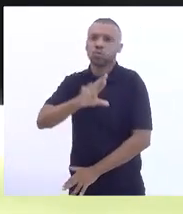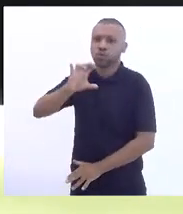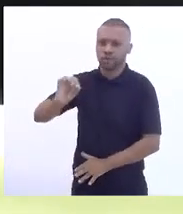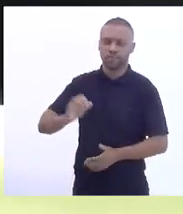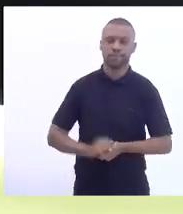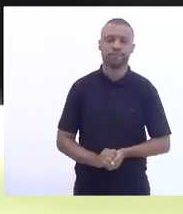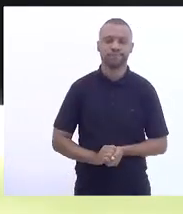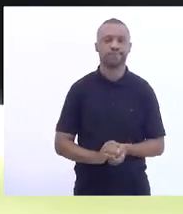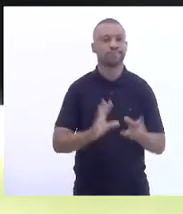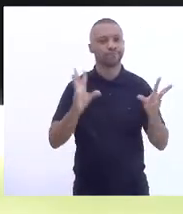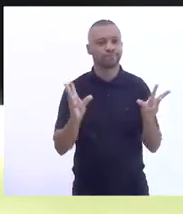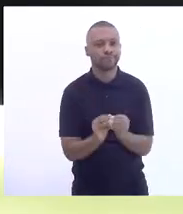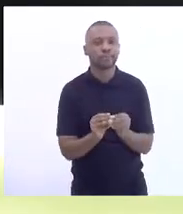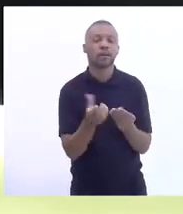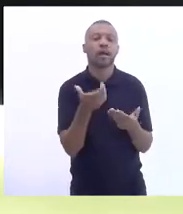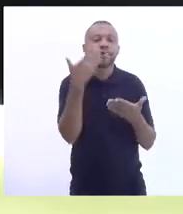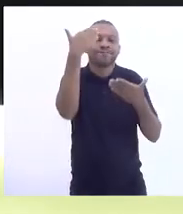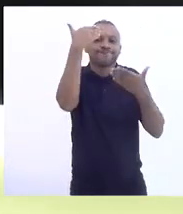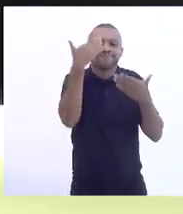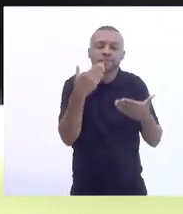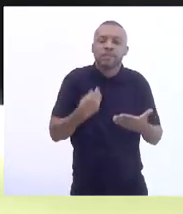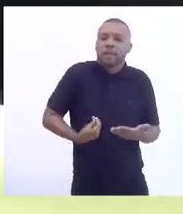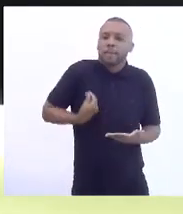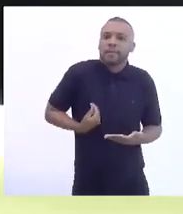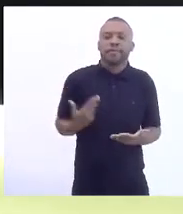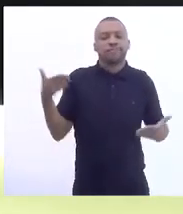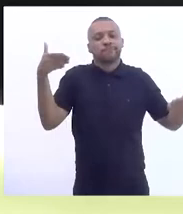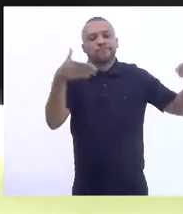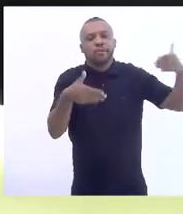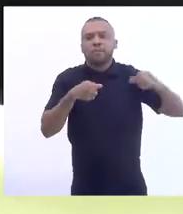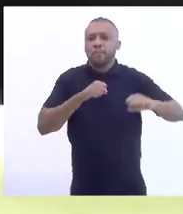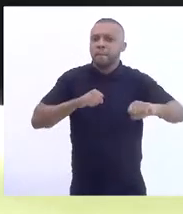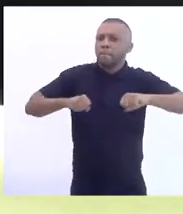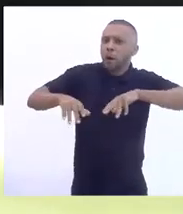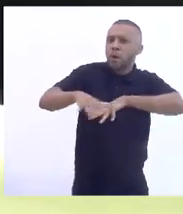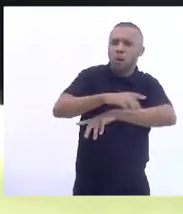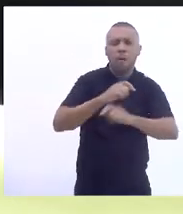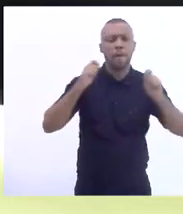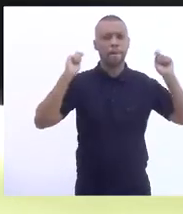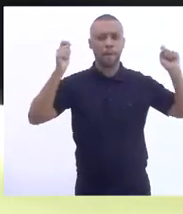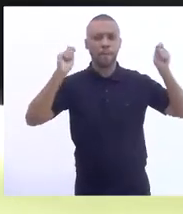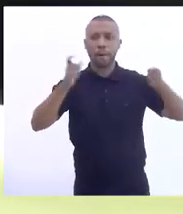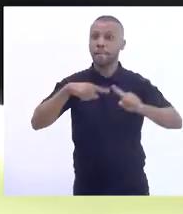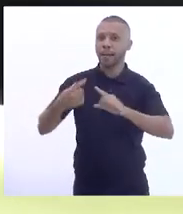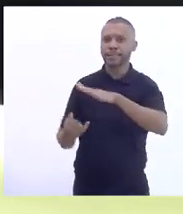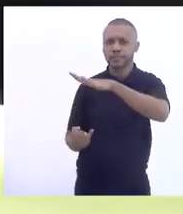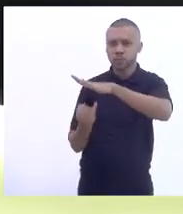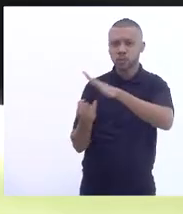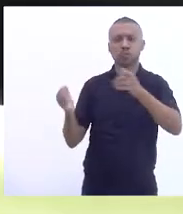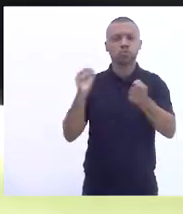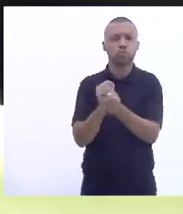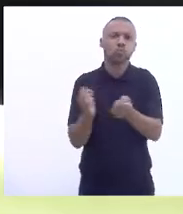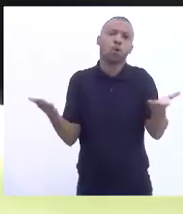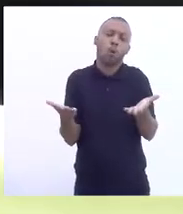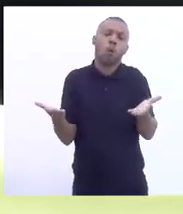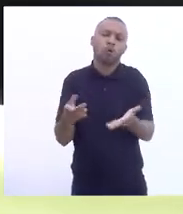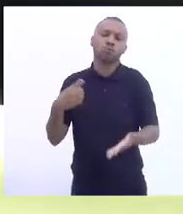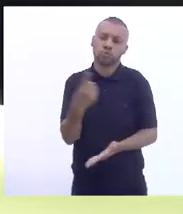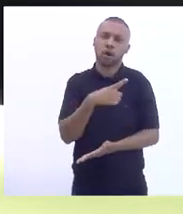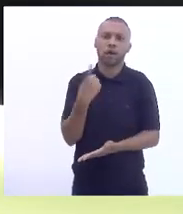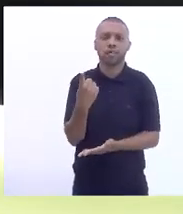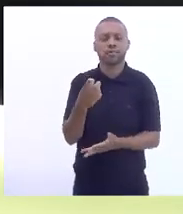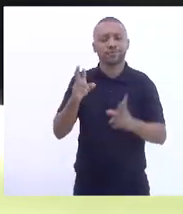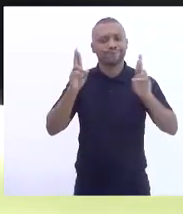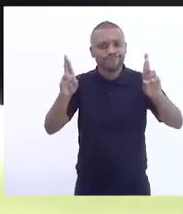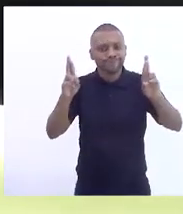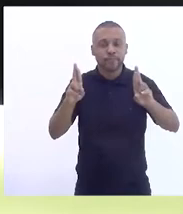agradecer imensamente a presença dos movimentos das instituições que estão aqui conosco hoje e que tenhamos uma